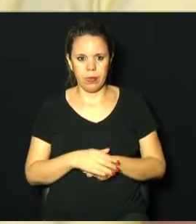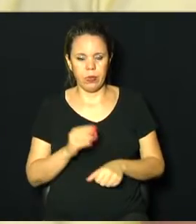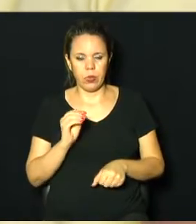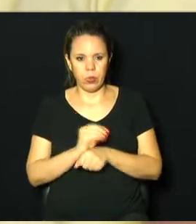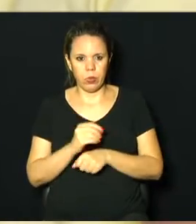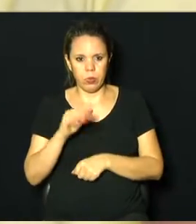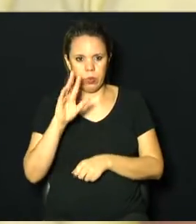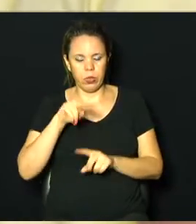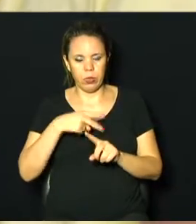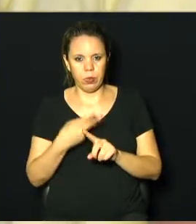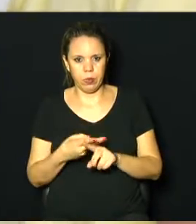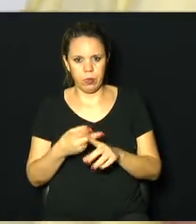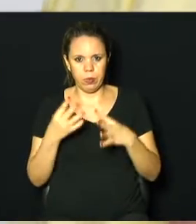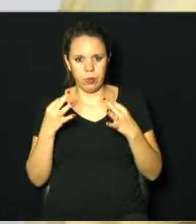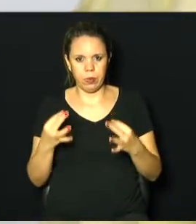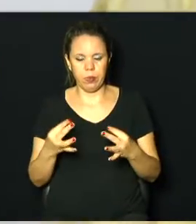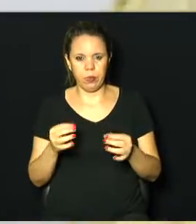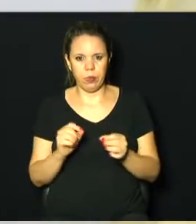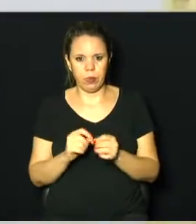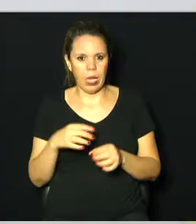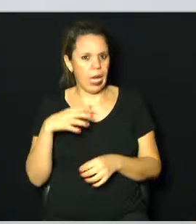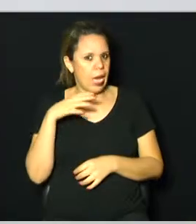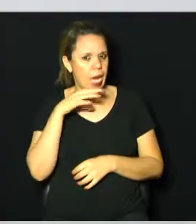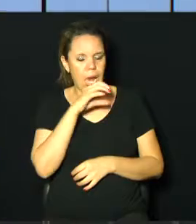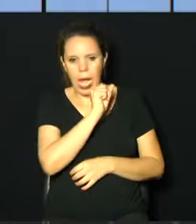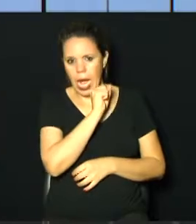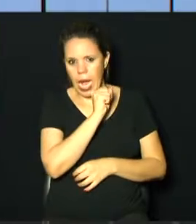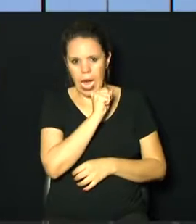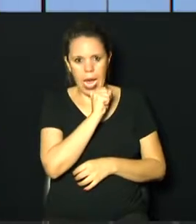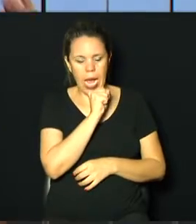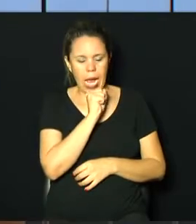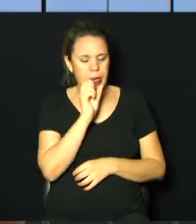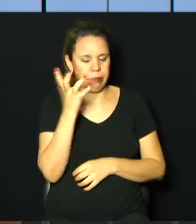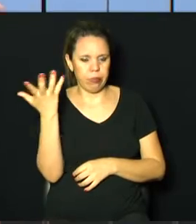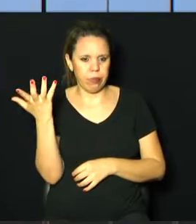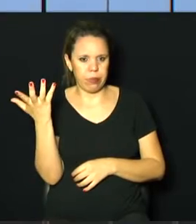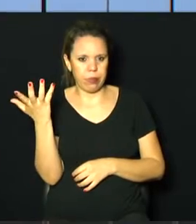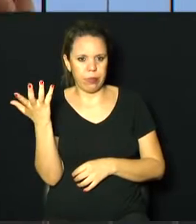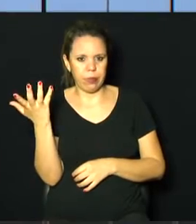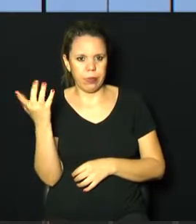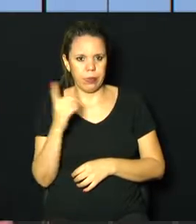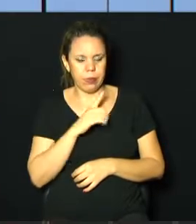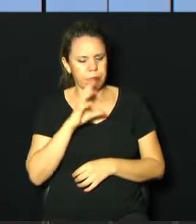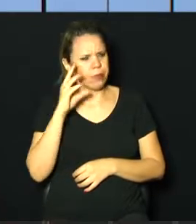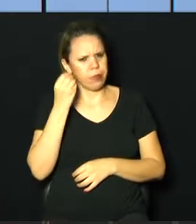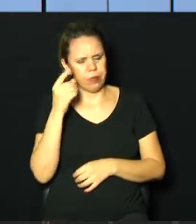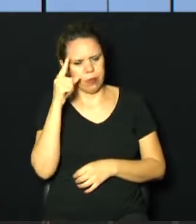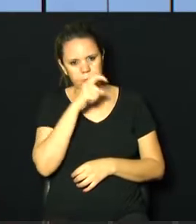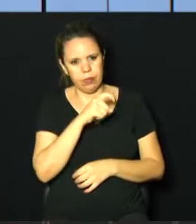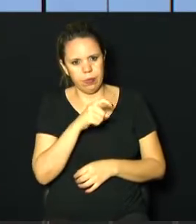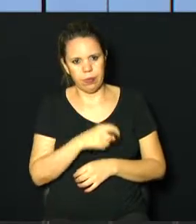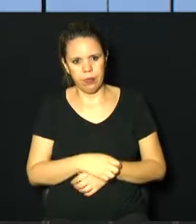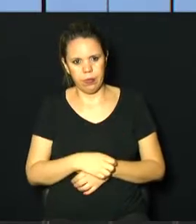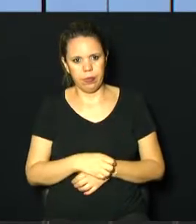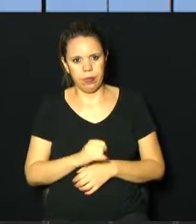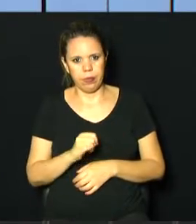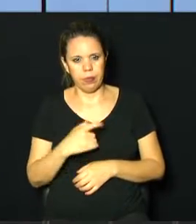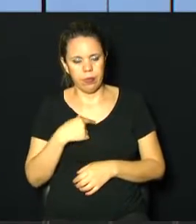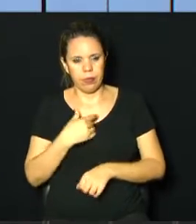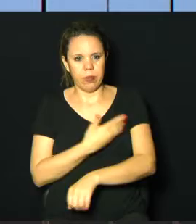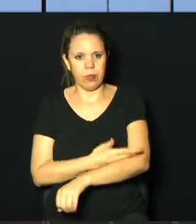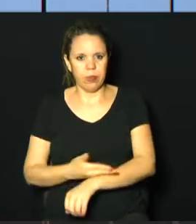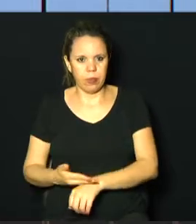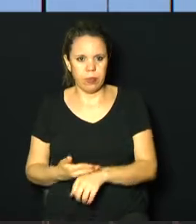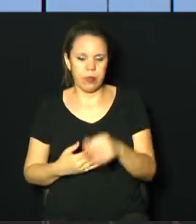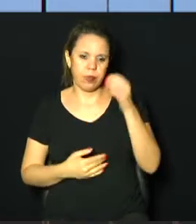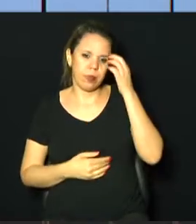cuidado mais E redobrado com sabe que esse foi tom. tudo muito rápido, tudo muito de repente. A gente ter esse entendimento é difícil, né? Porque se a gente estava acostumado